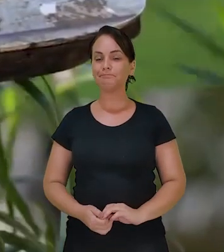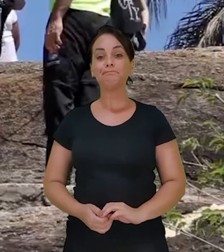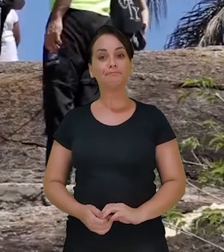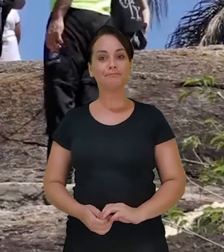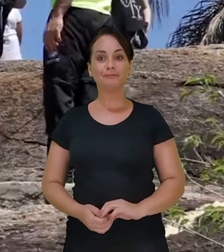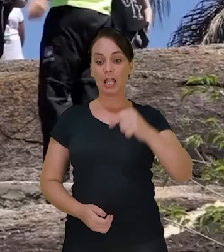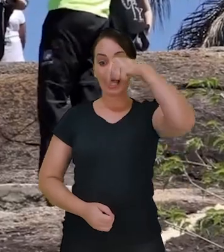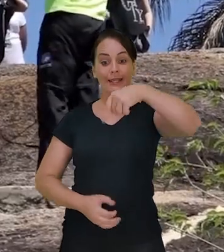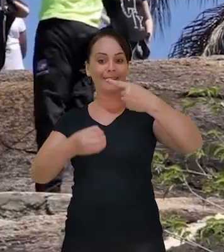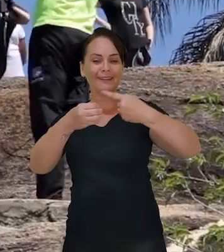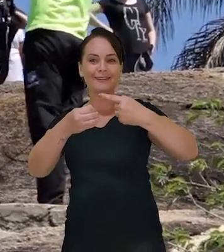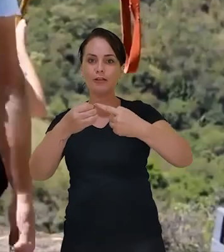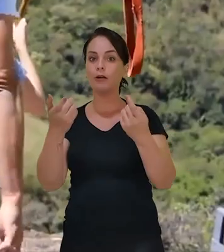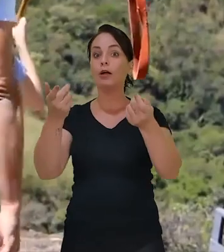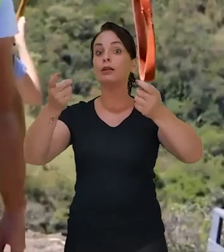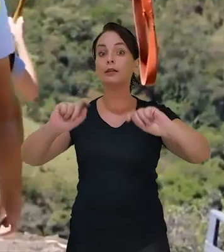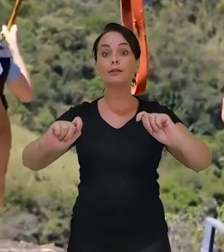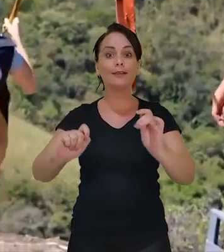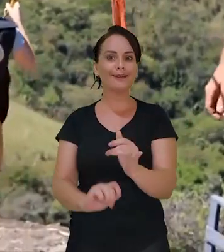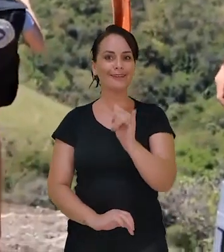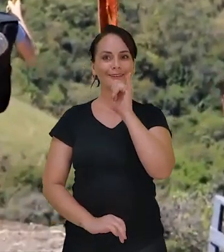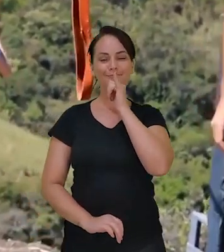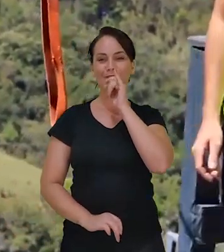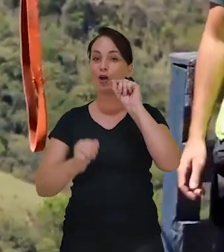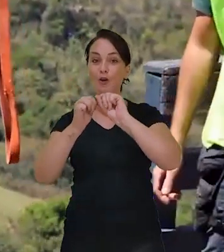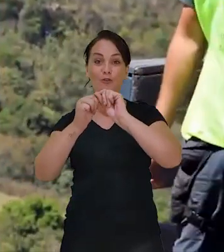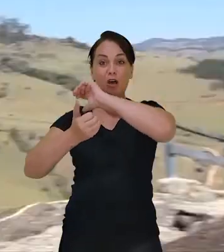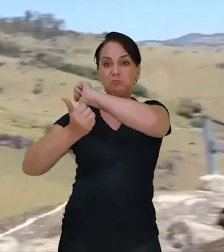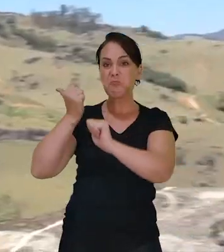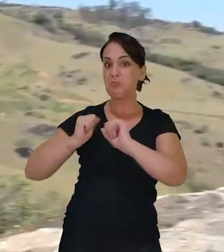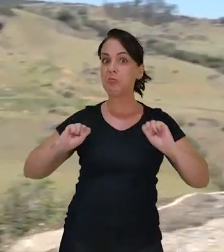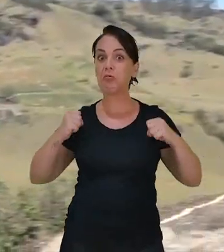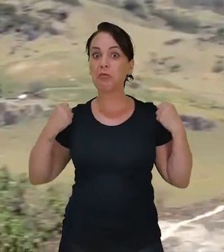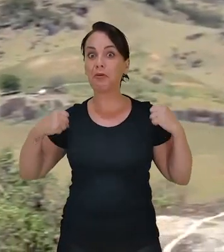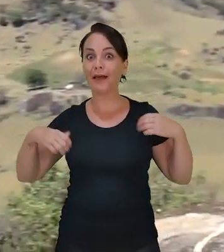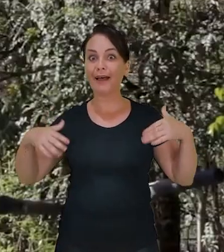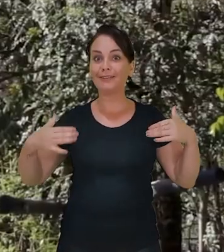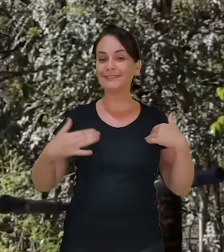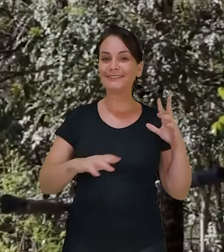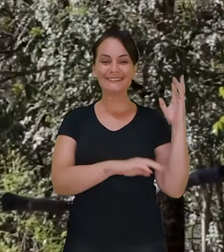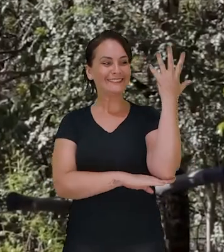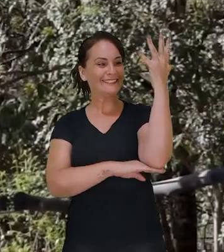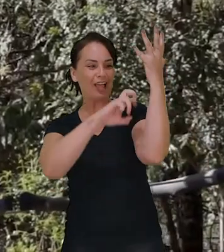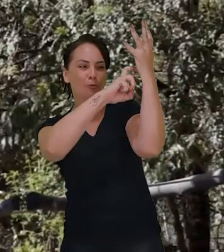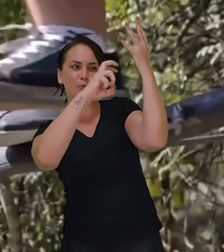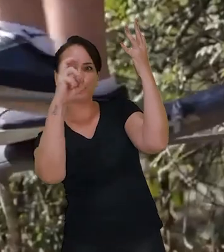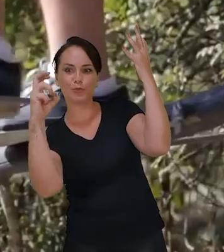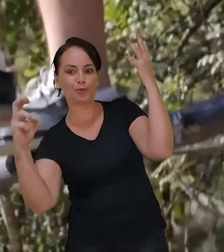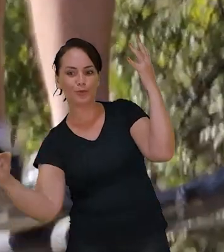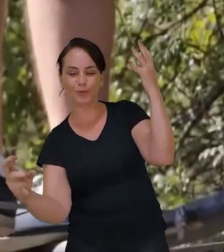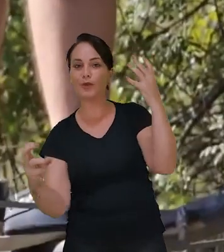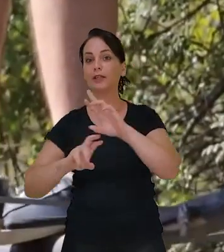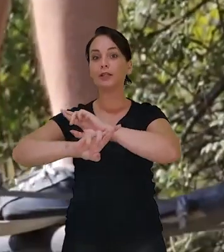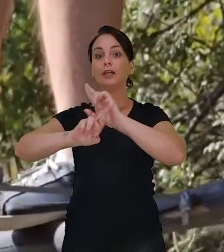além, aqui nessa cidade é possível, por exemplo, realizar um esporte radical como arvorismo, tirolesa.